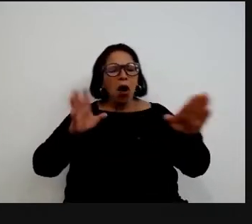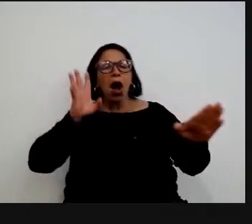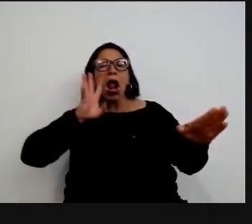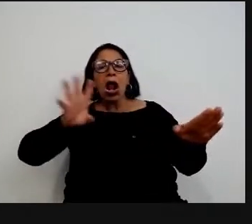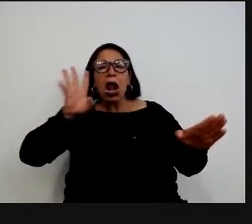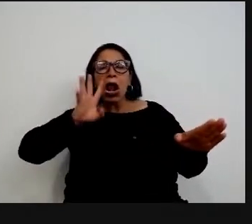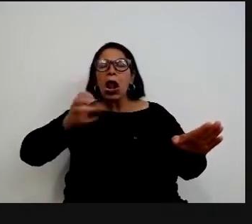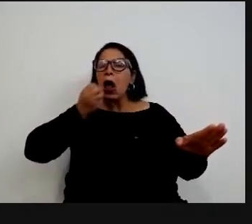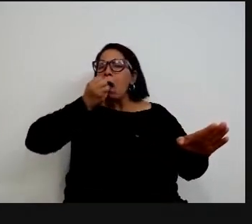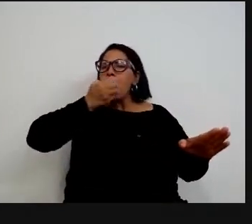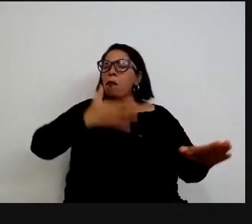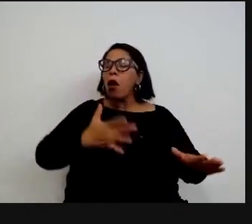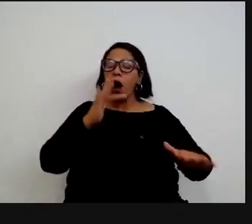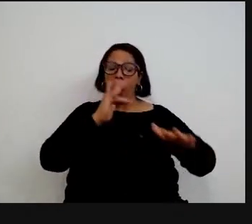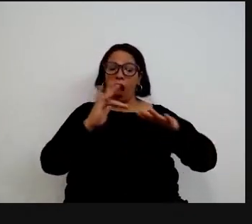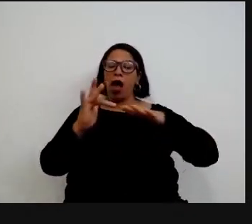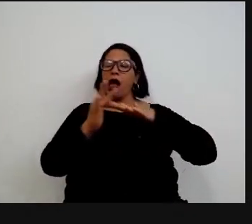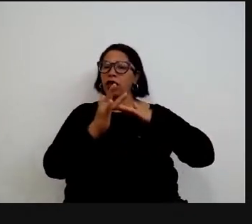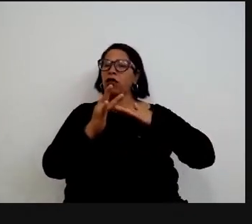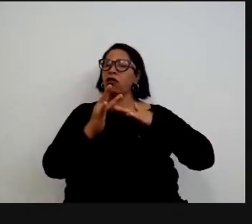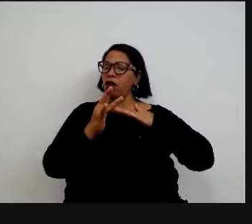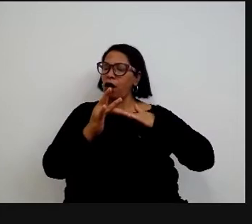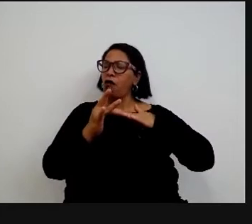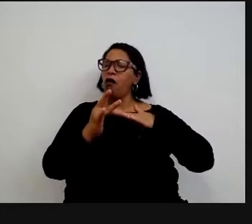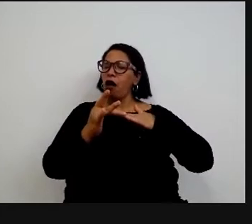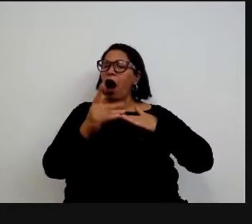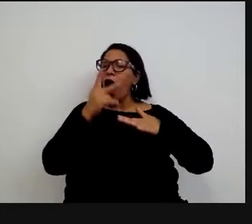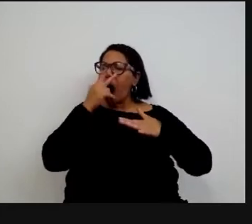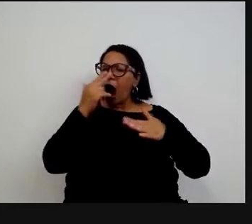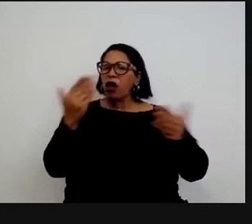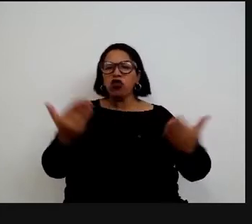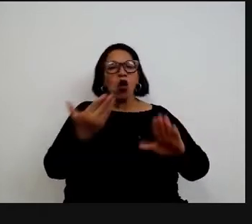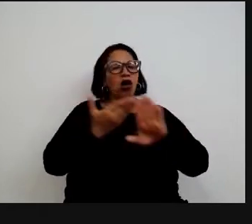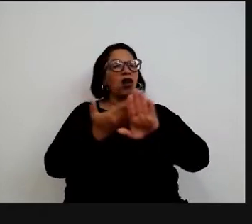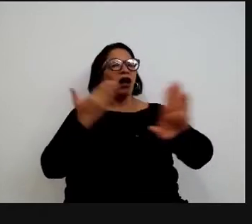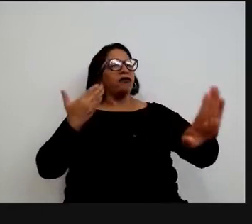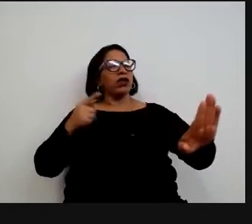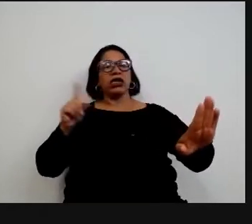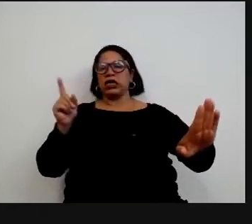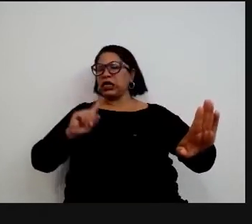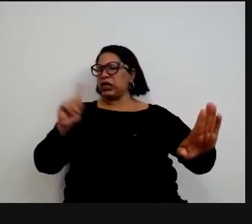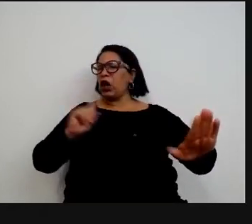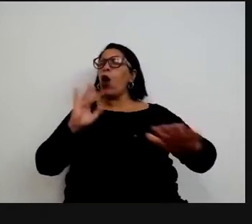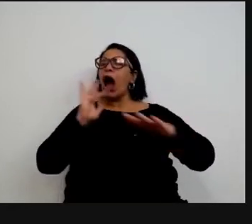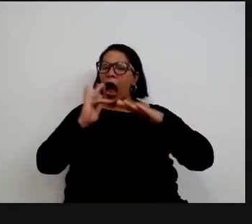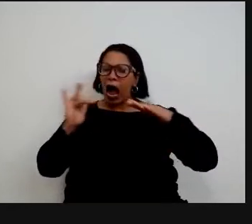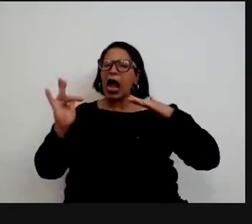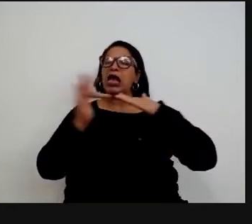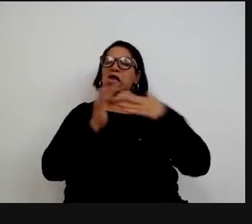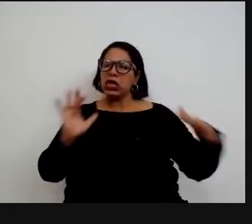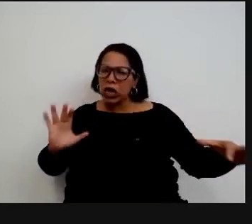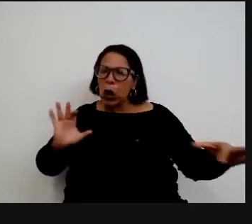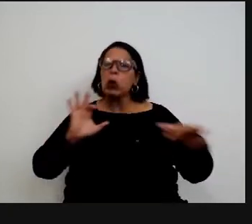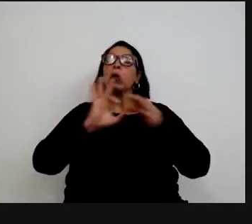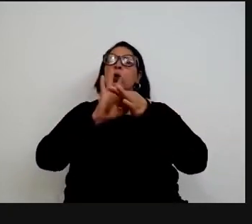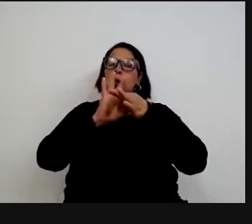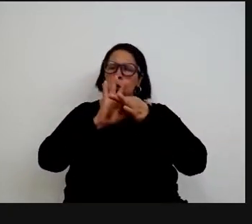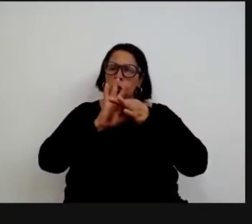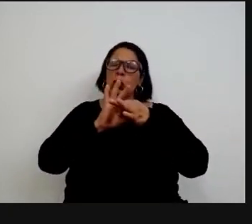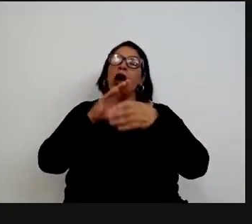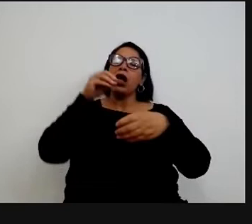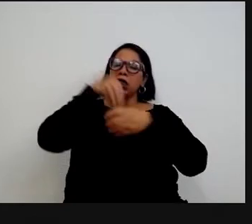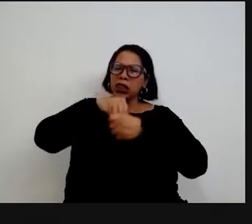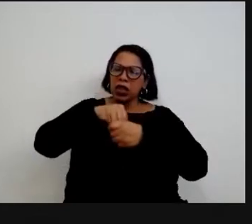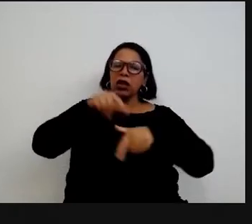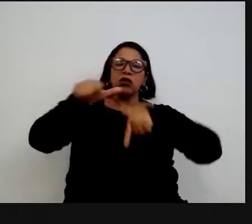bacana. Então, a rede social não dá, hoje em dia, para a gente afastar a rede social do que a gente faz